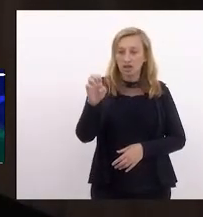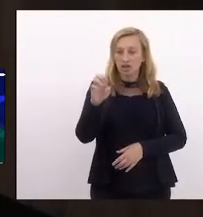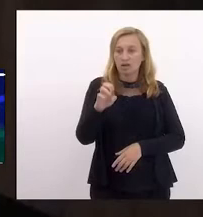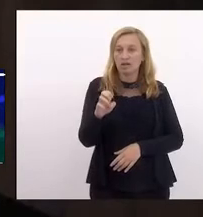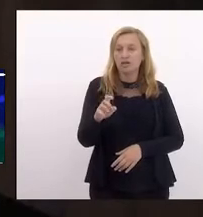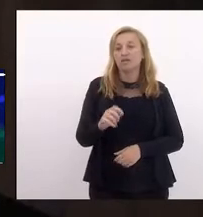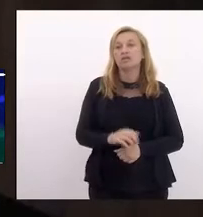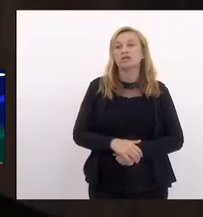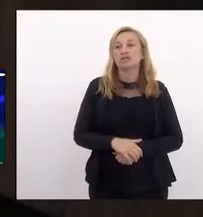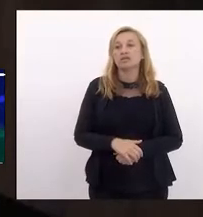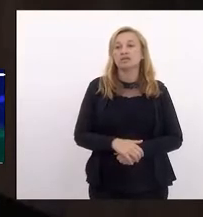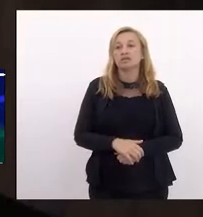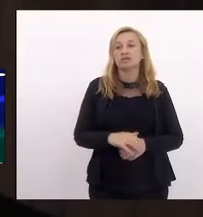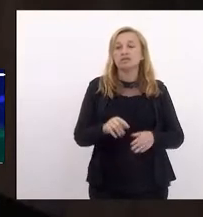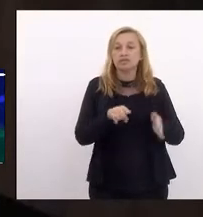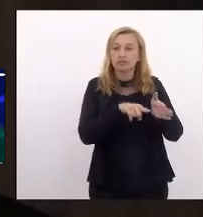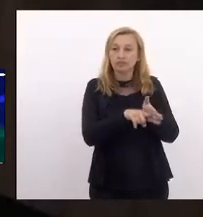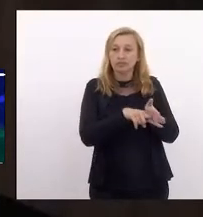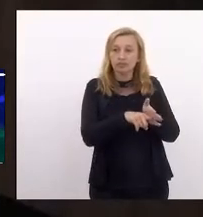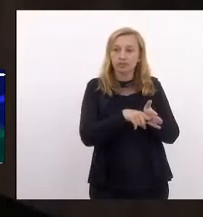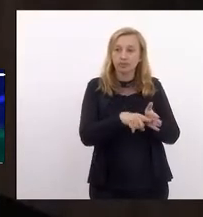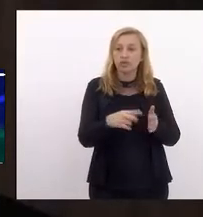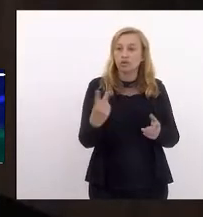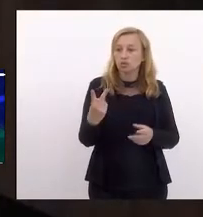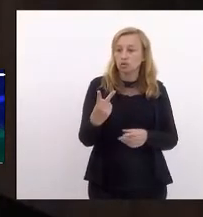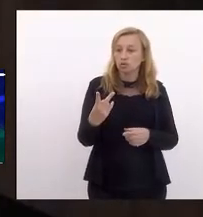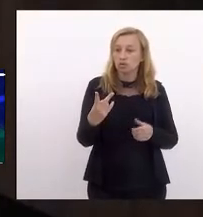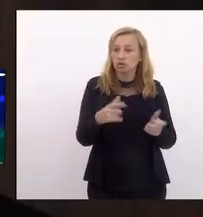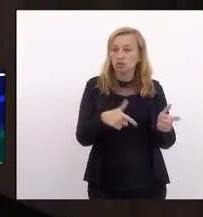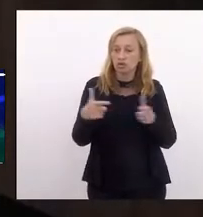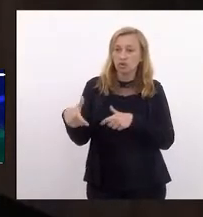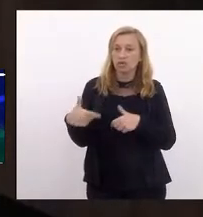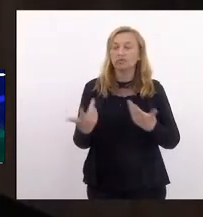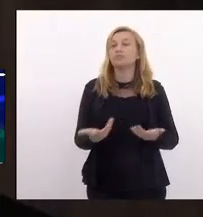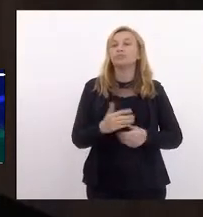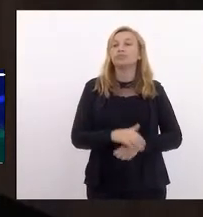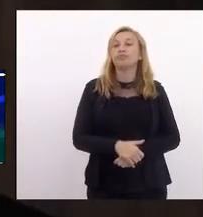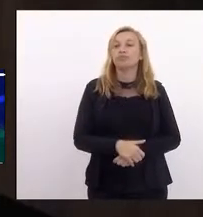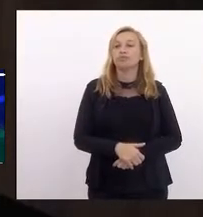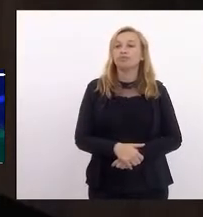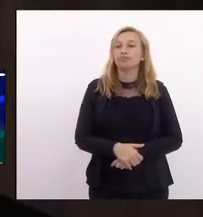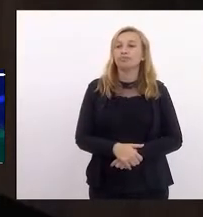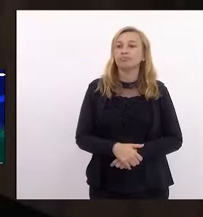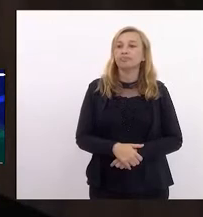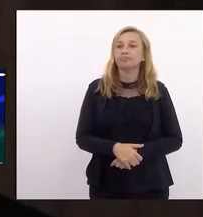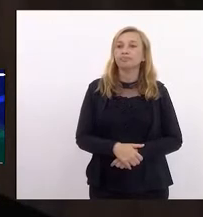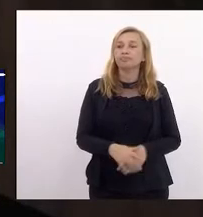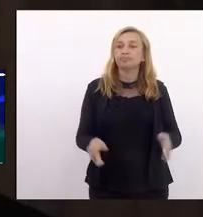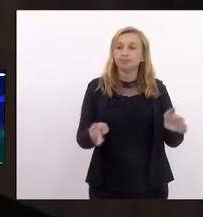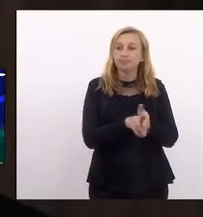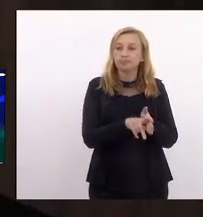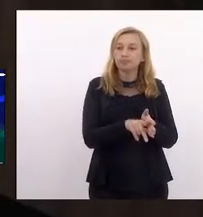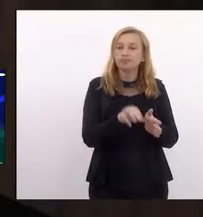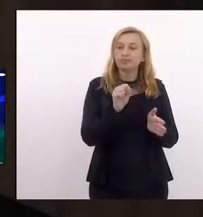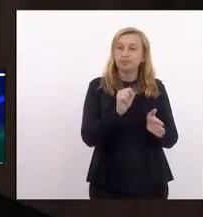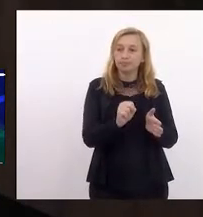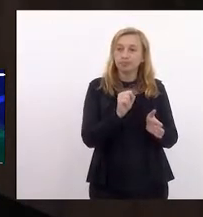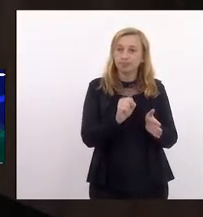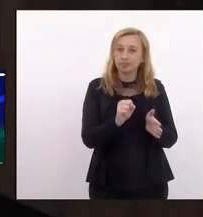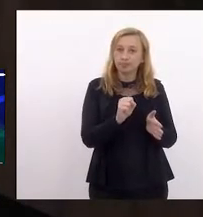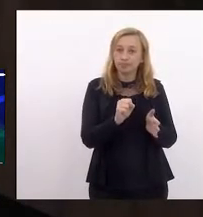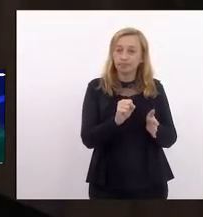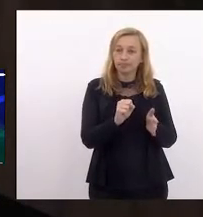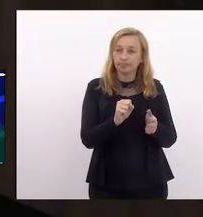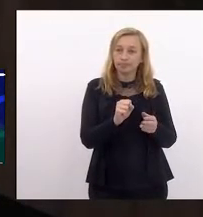para fazer a supervisão dos dois temas assim posto esse projeto Pode render